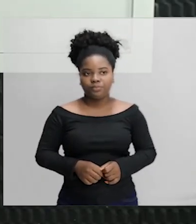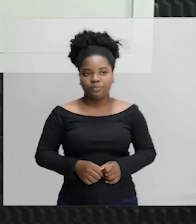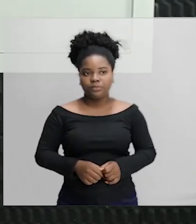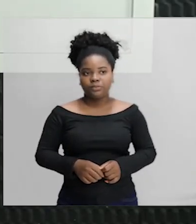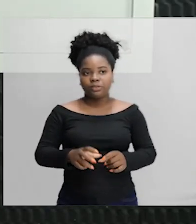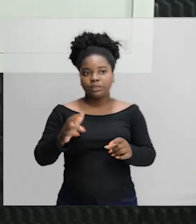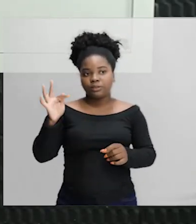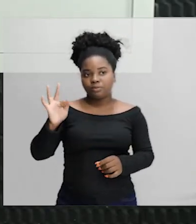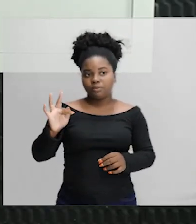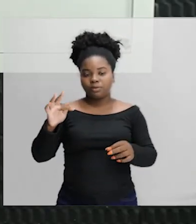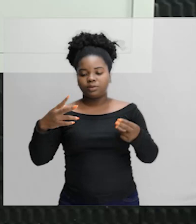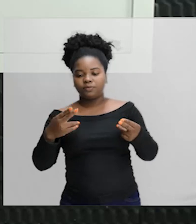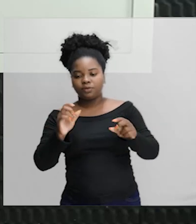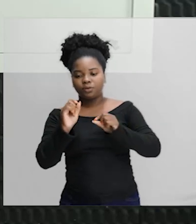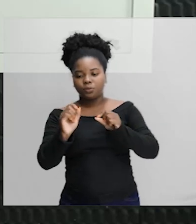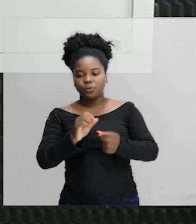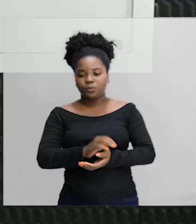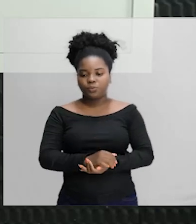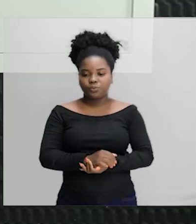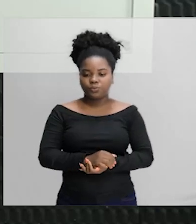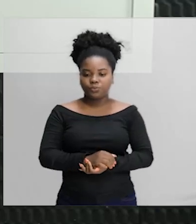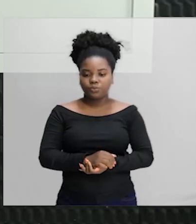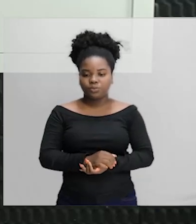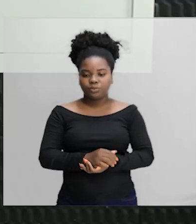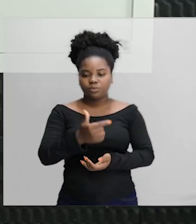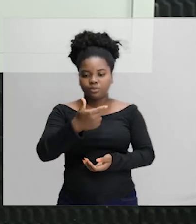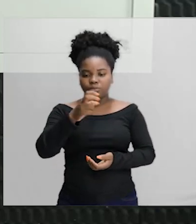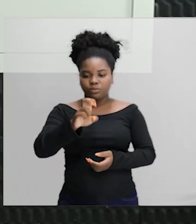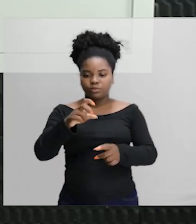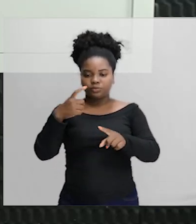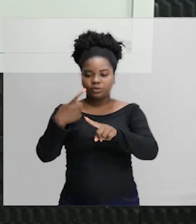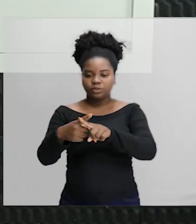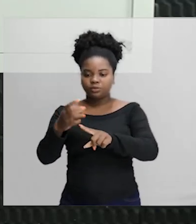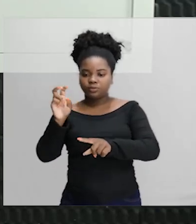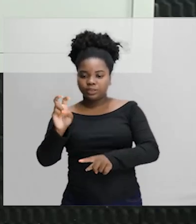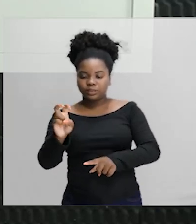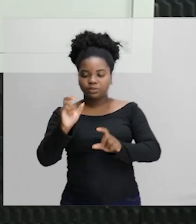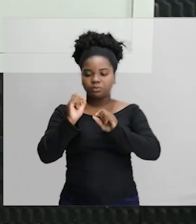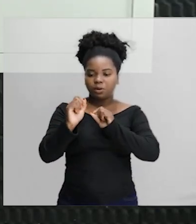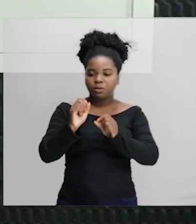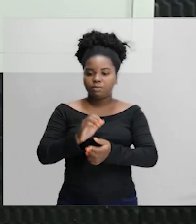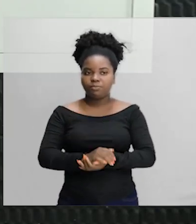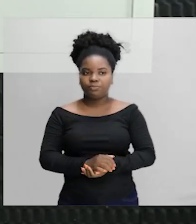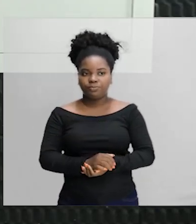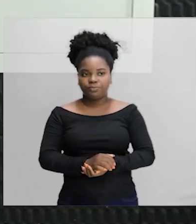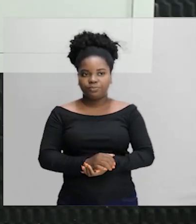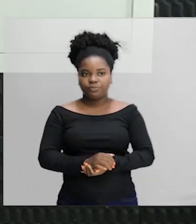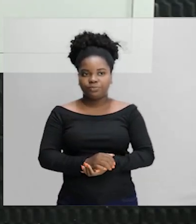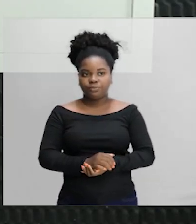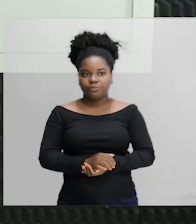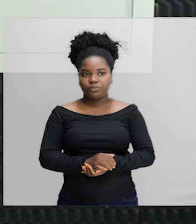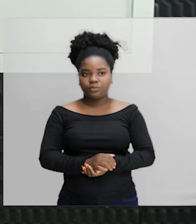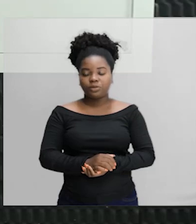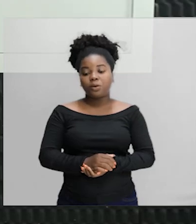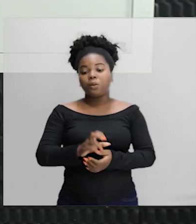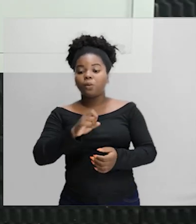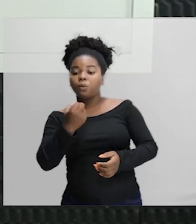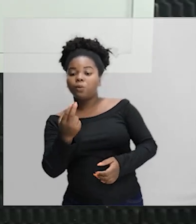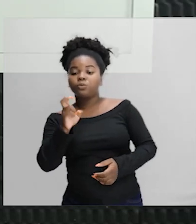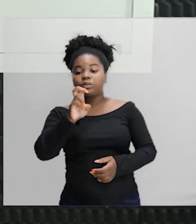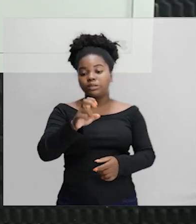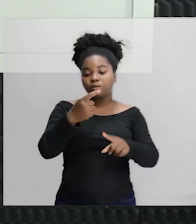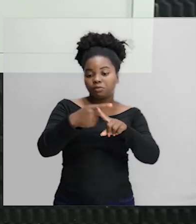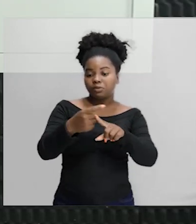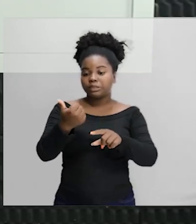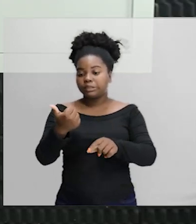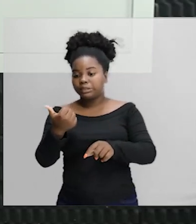Então a força vai ser igual 25 vezes 5, né? Ou 5 vezes 16, tanto